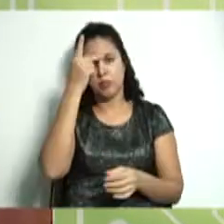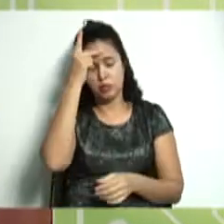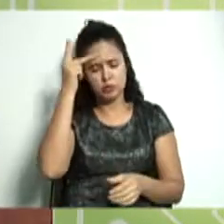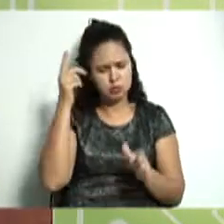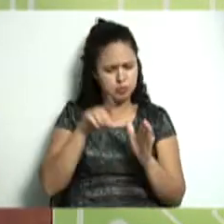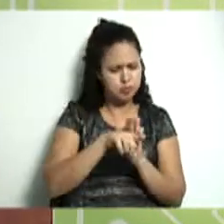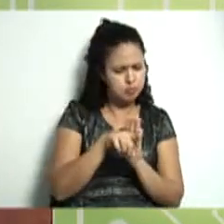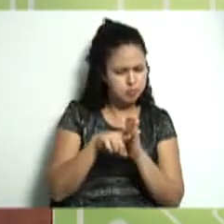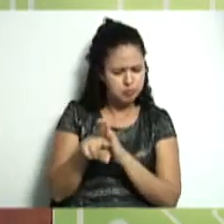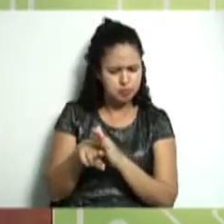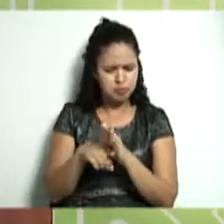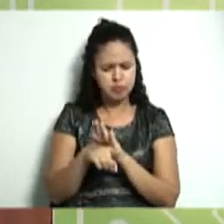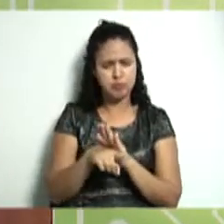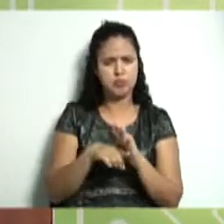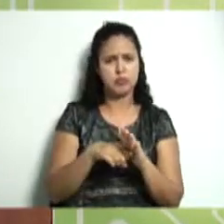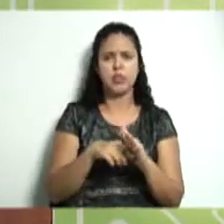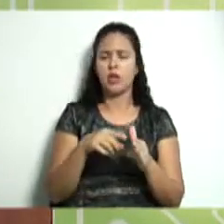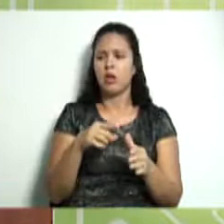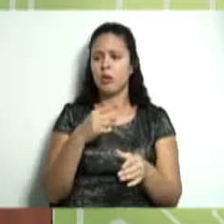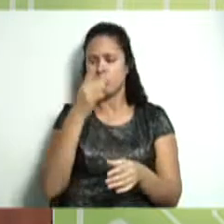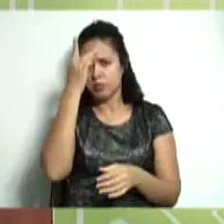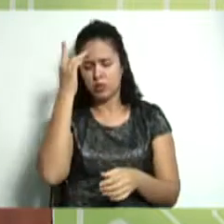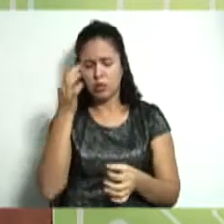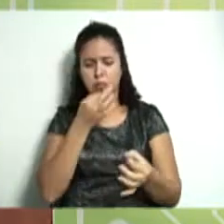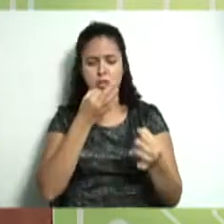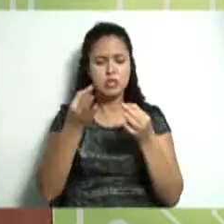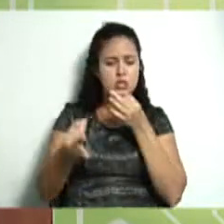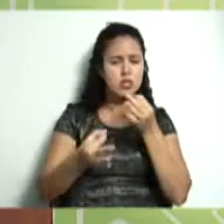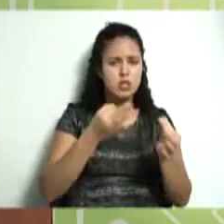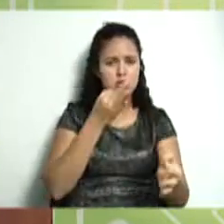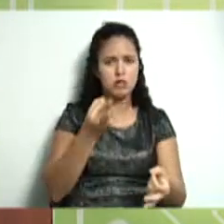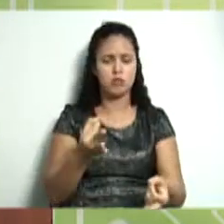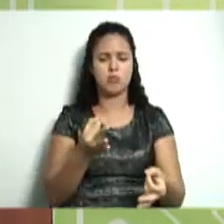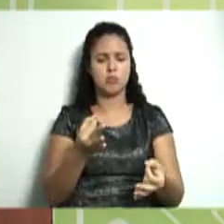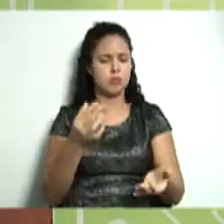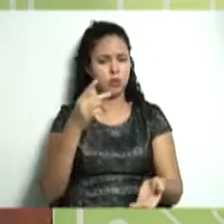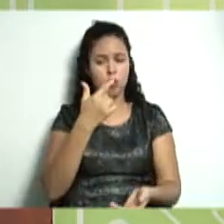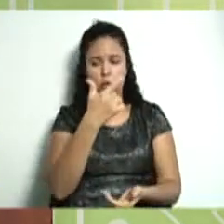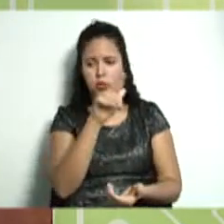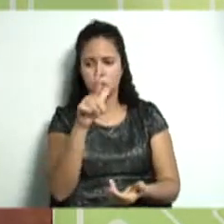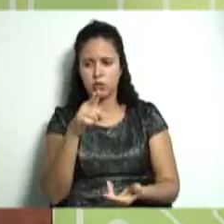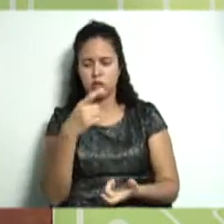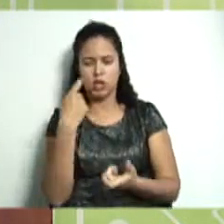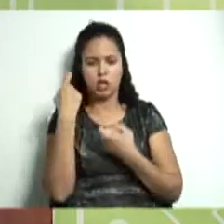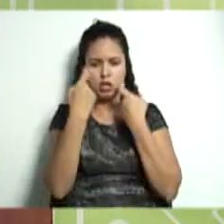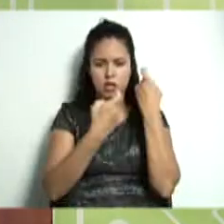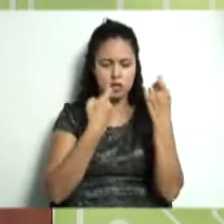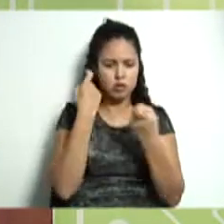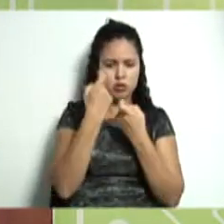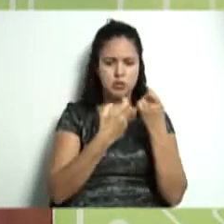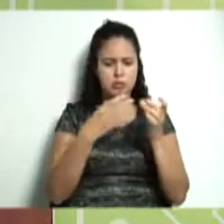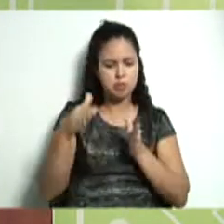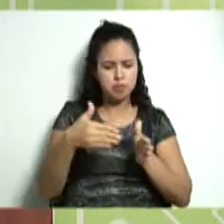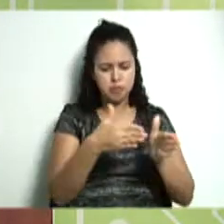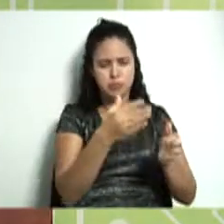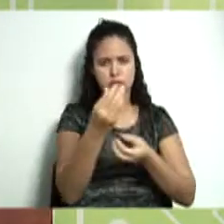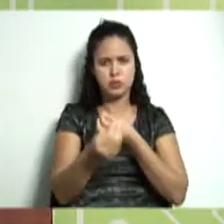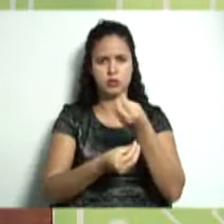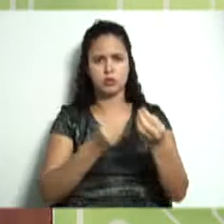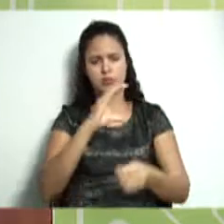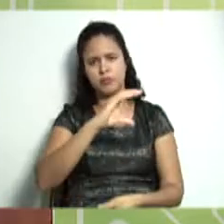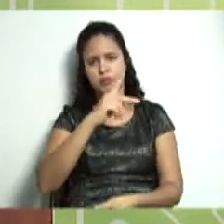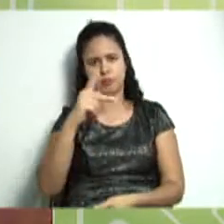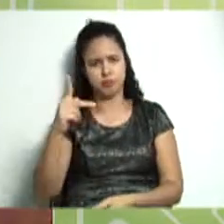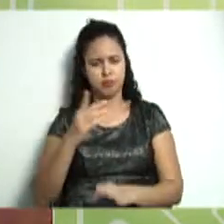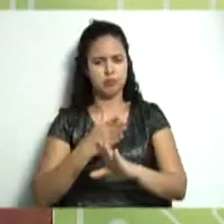analisa, daquele que sugere, daquele que se importa com os caminhos que a cooperativa